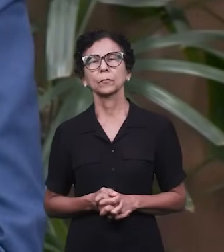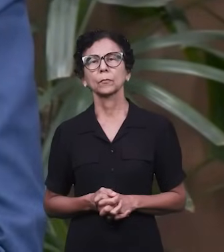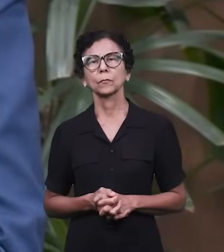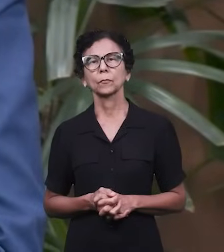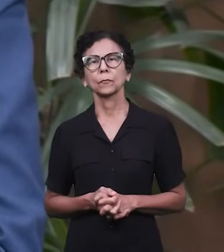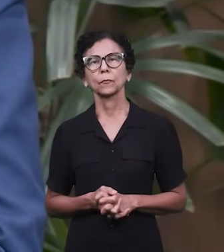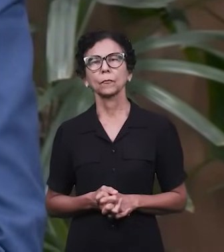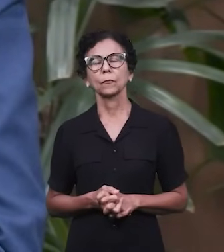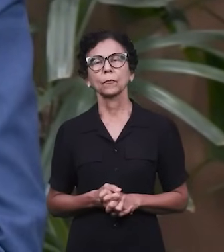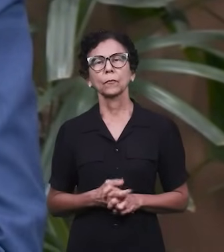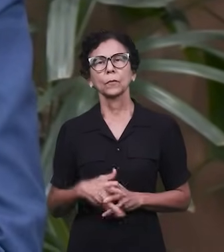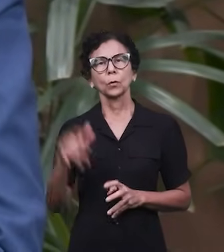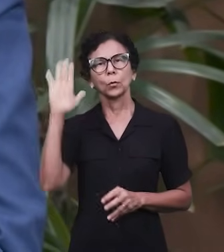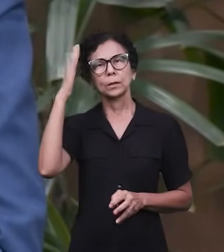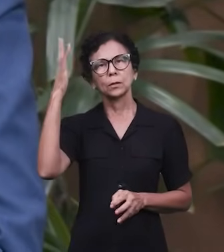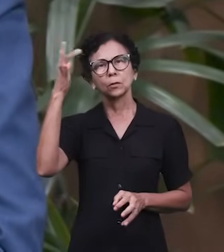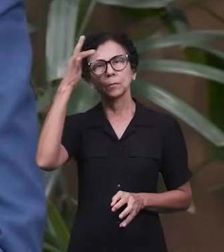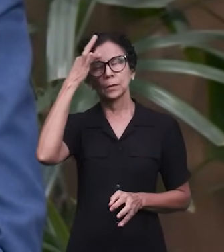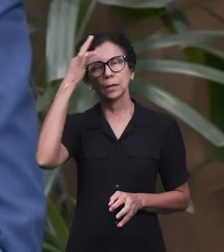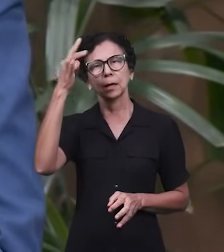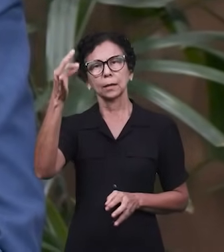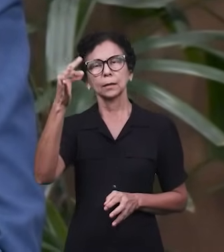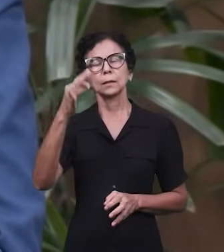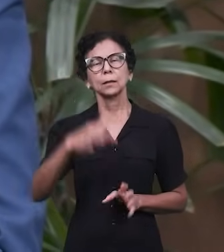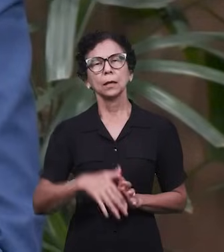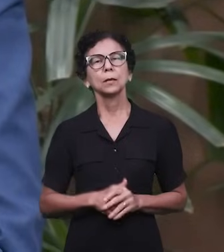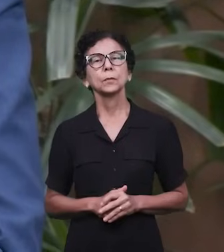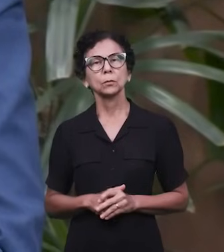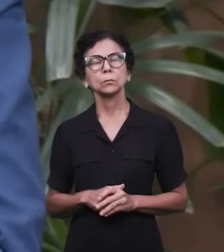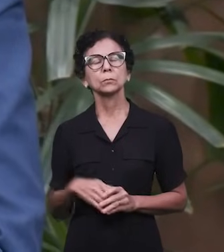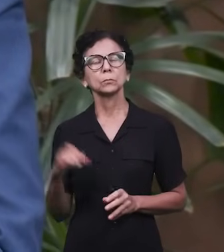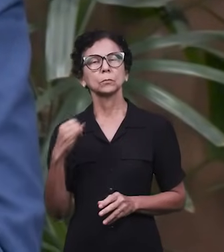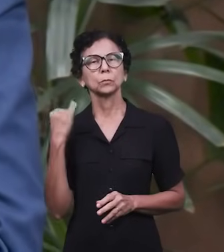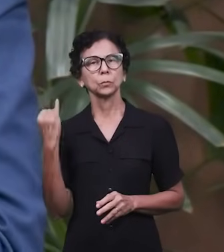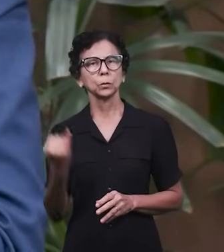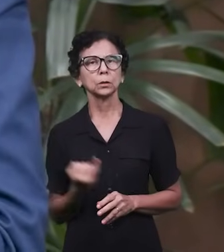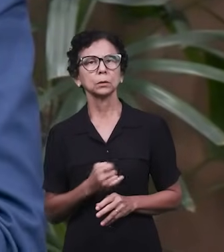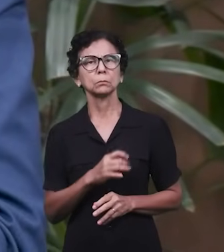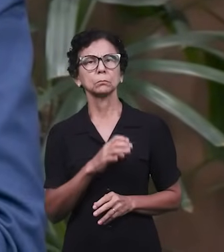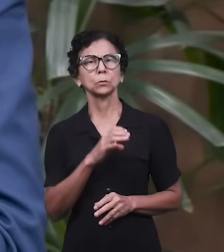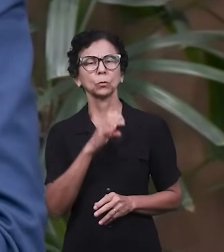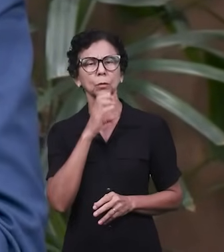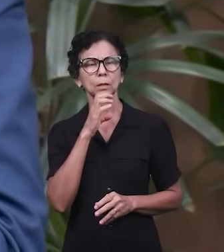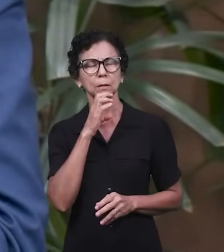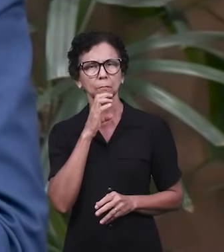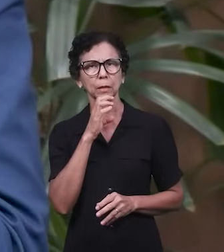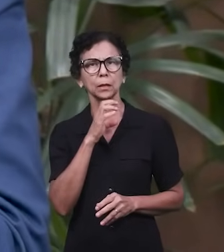de desfazer aqui o conhecimento popular. Então,